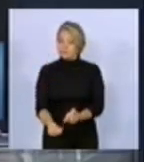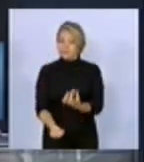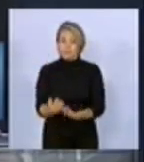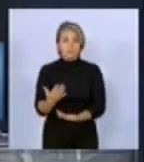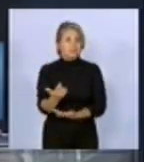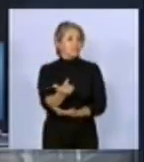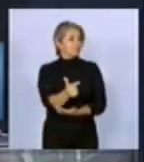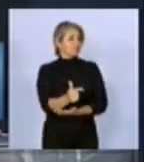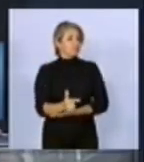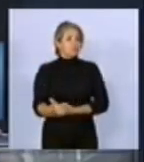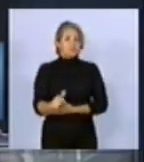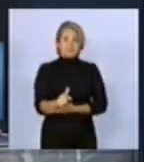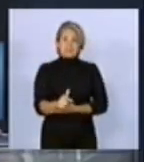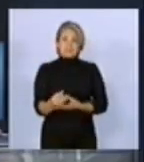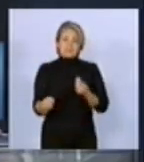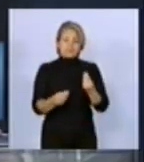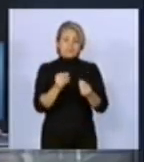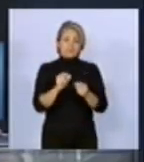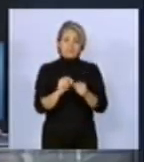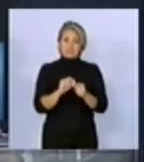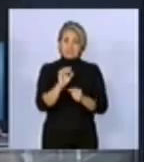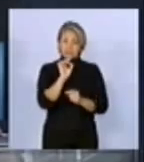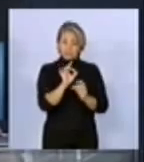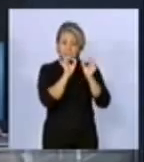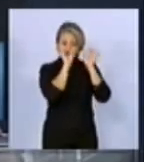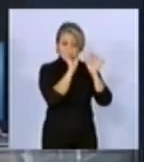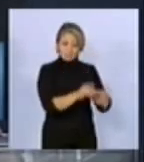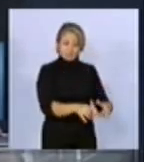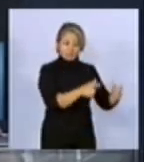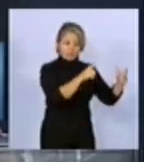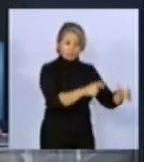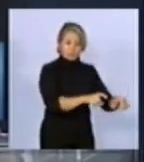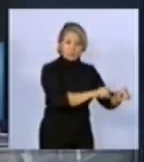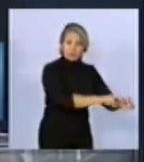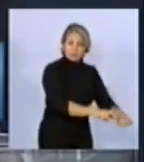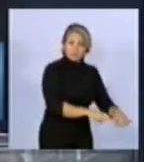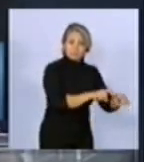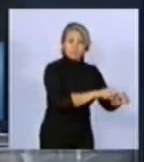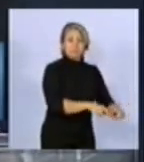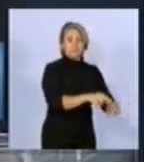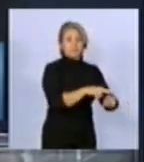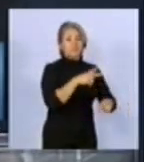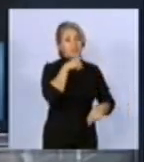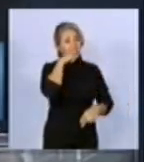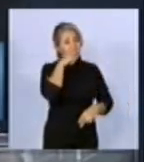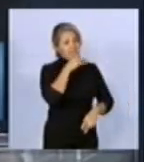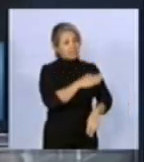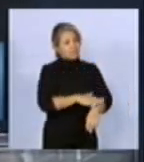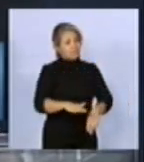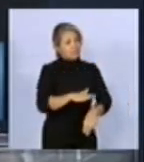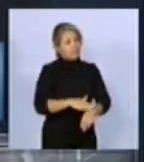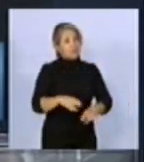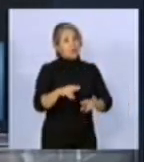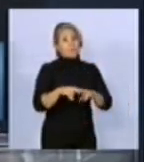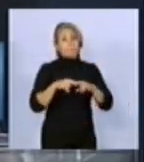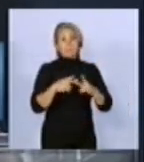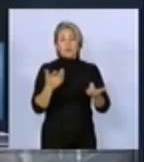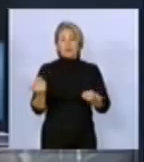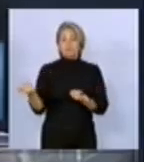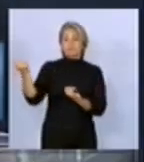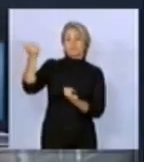terão outra alternativa a não ser abandonar suas lavouras em da impossibilidade da